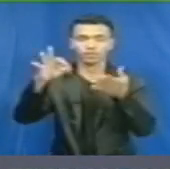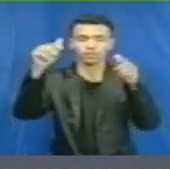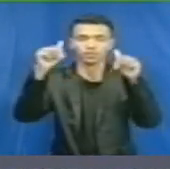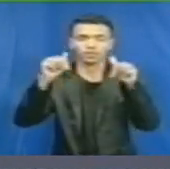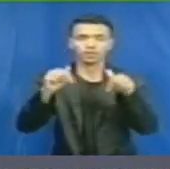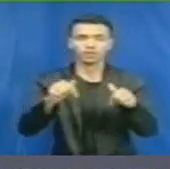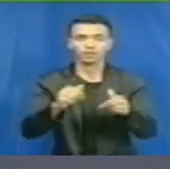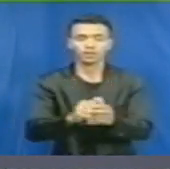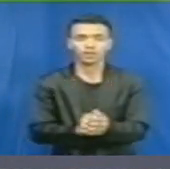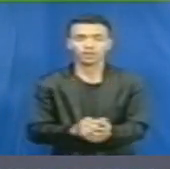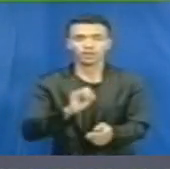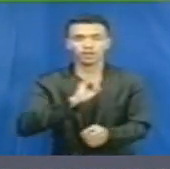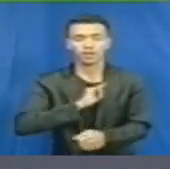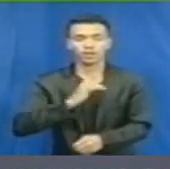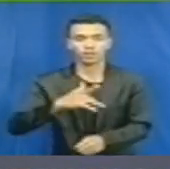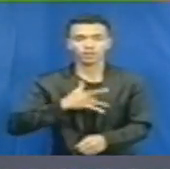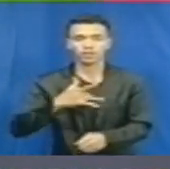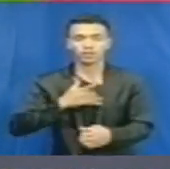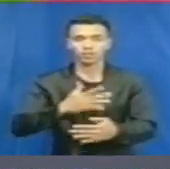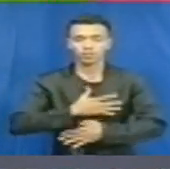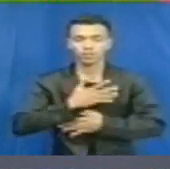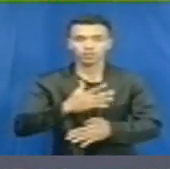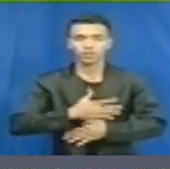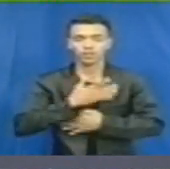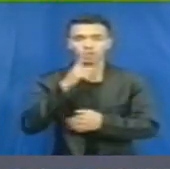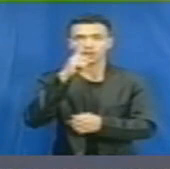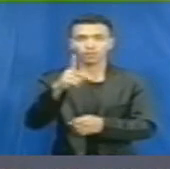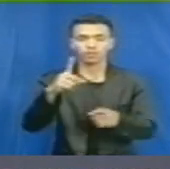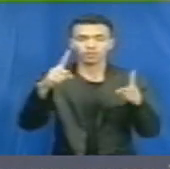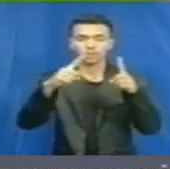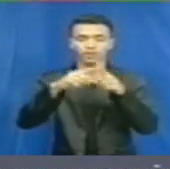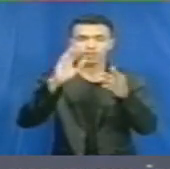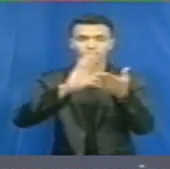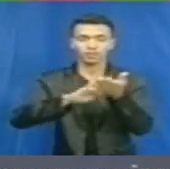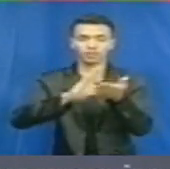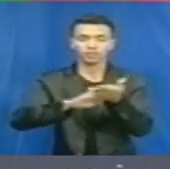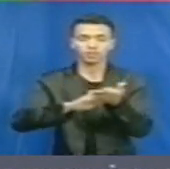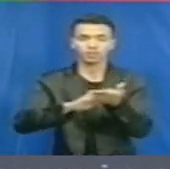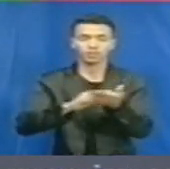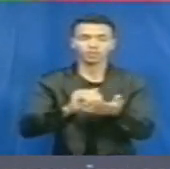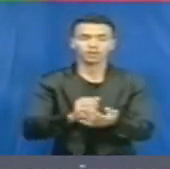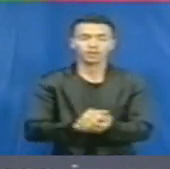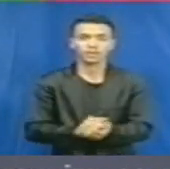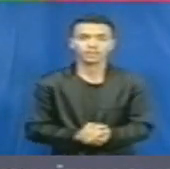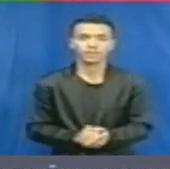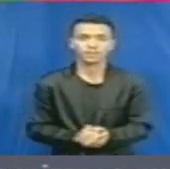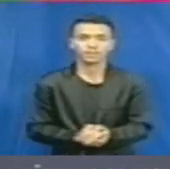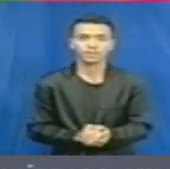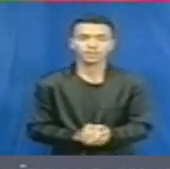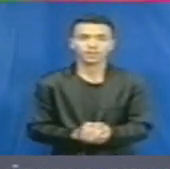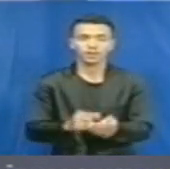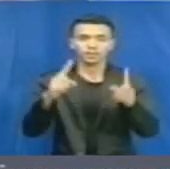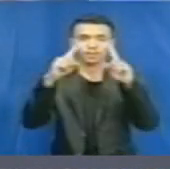Né, Hausinti, Hawak, Solo, Tebes, Baia Escolapios, Nenian, para turismo